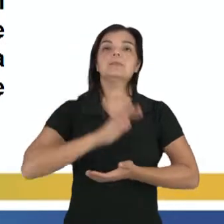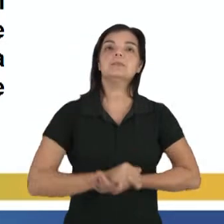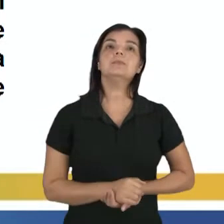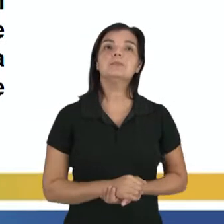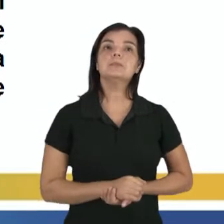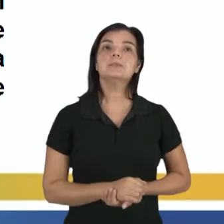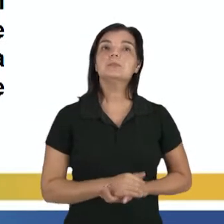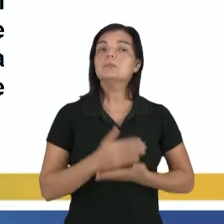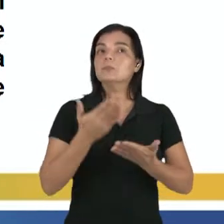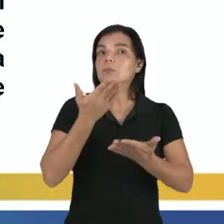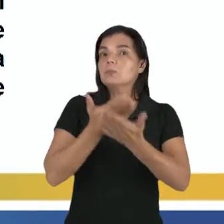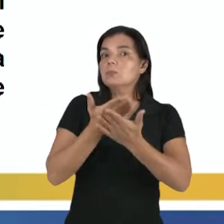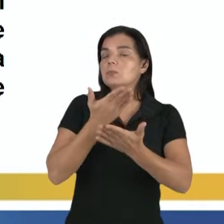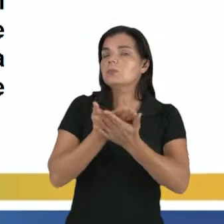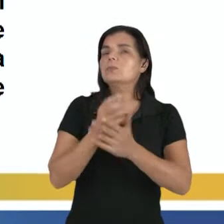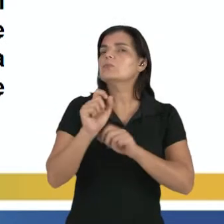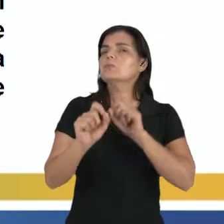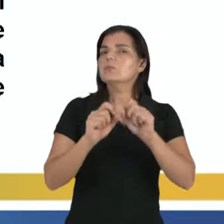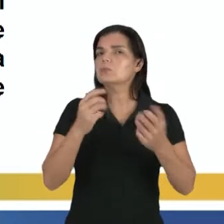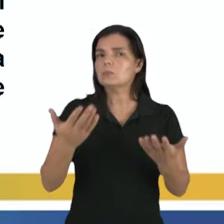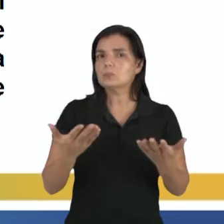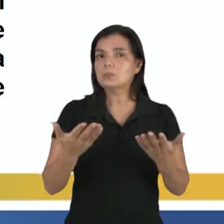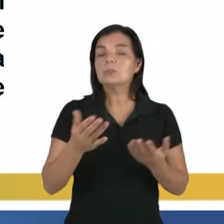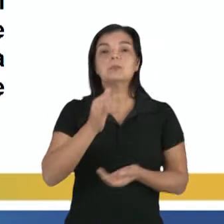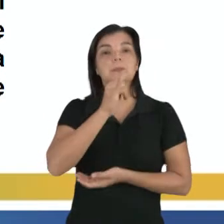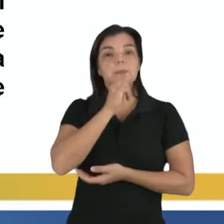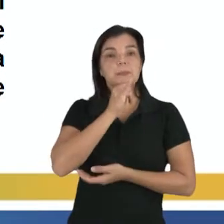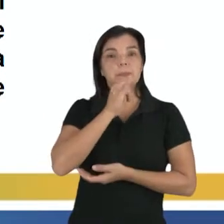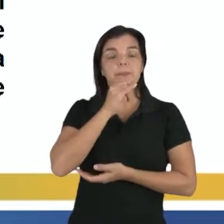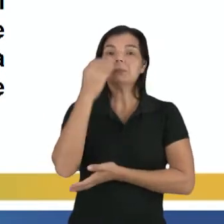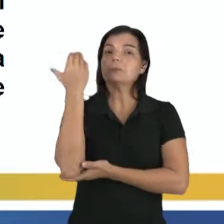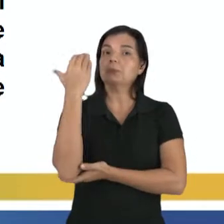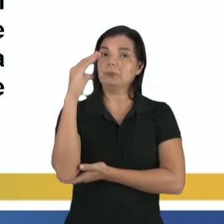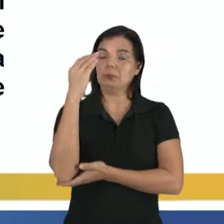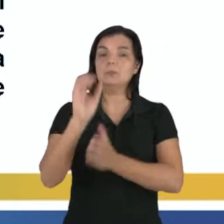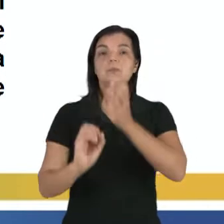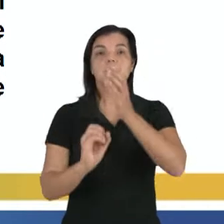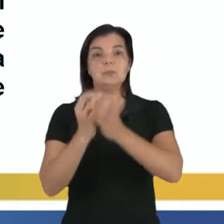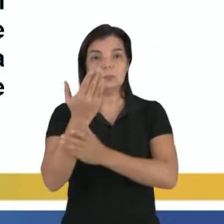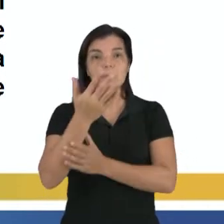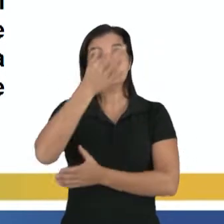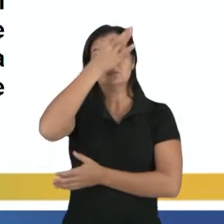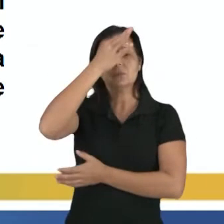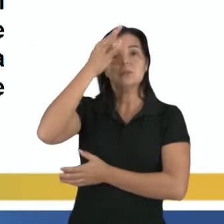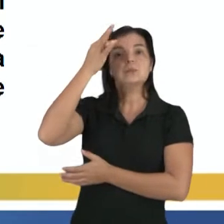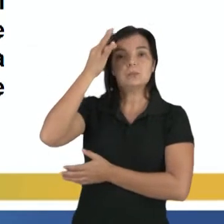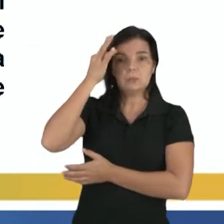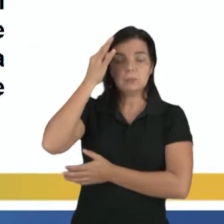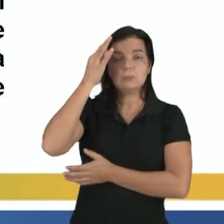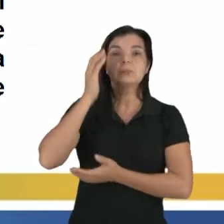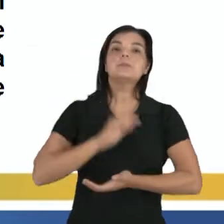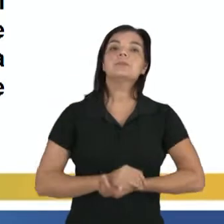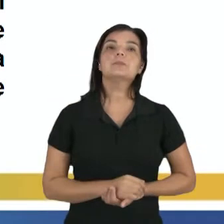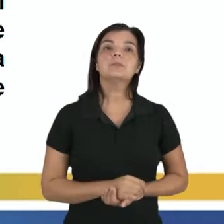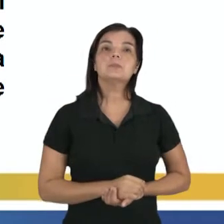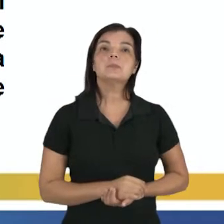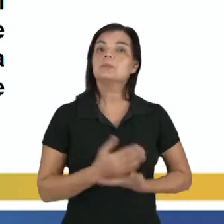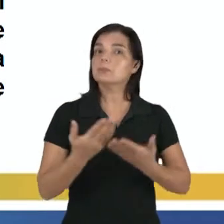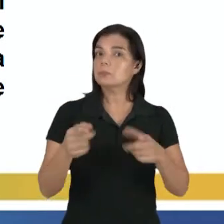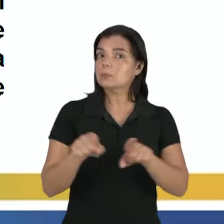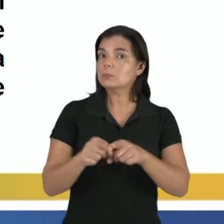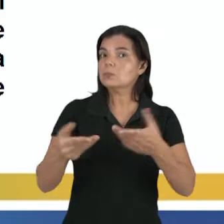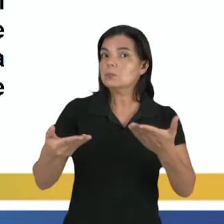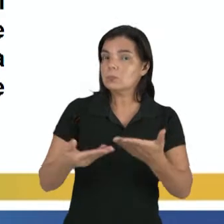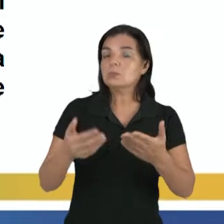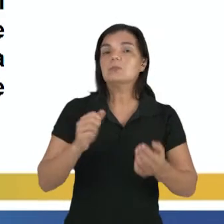da filosofia. Então, por exemplo, ela como ciência, ela nasceu dentro da filosofia, certo? E ela